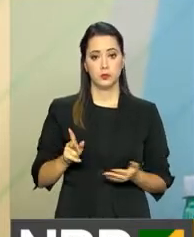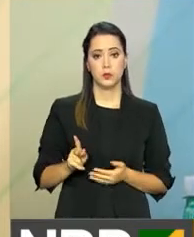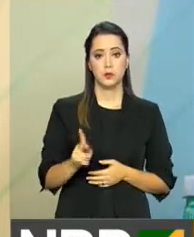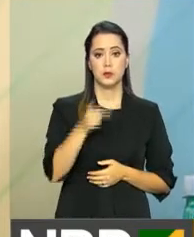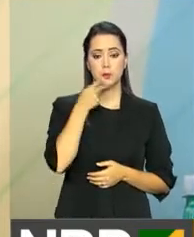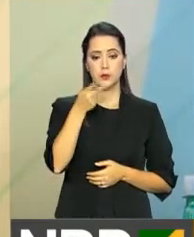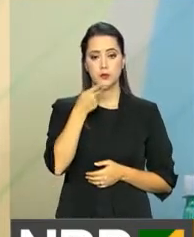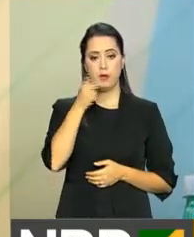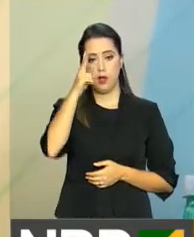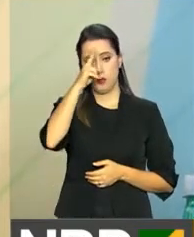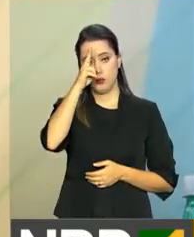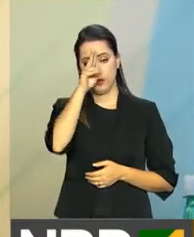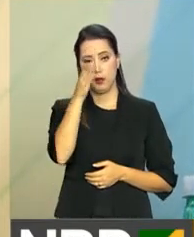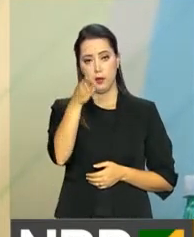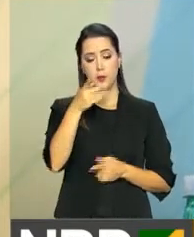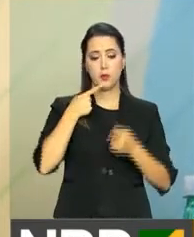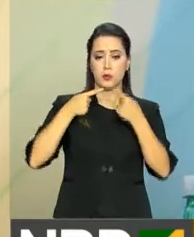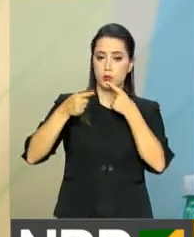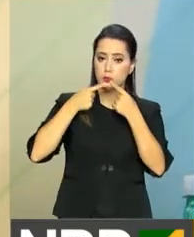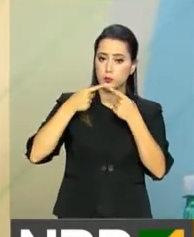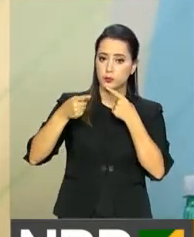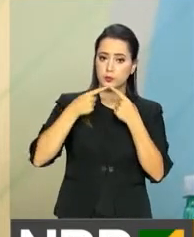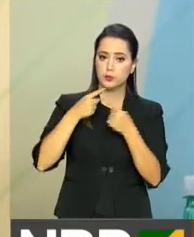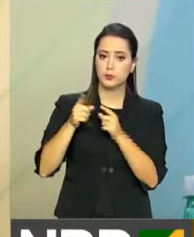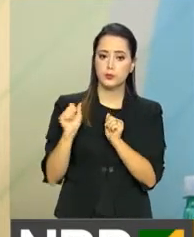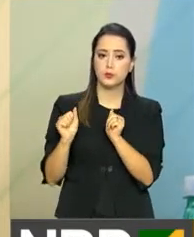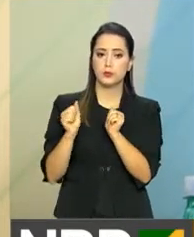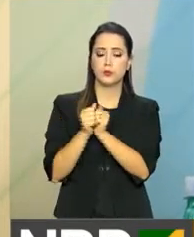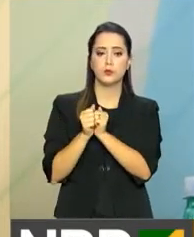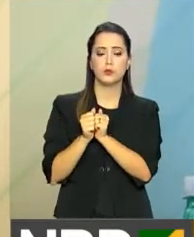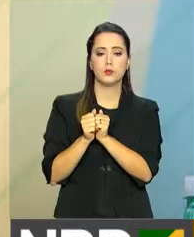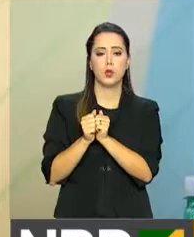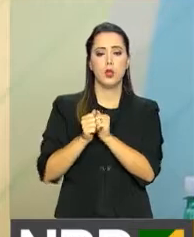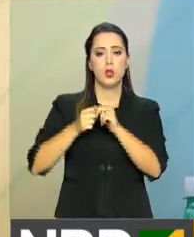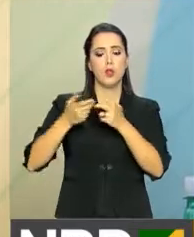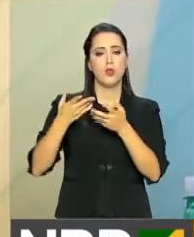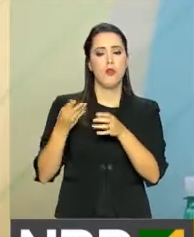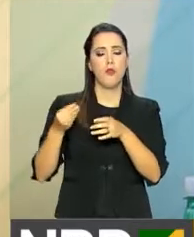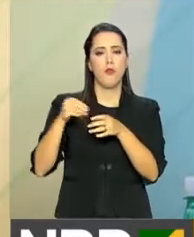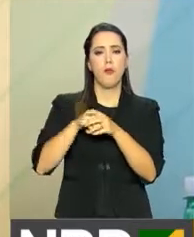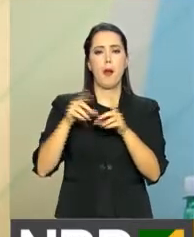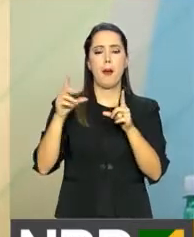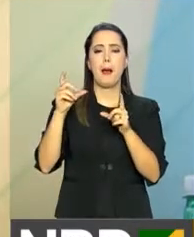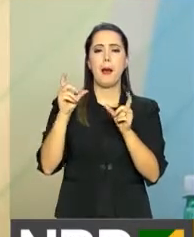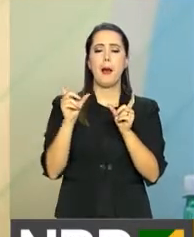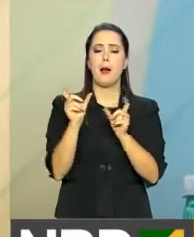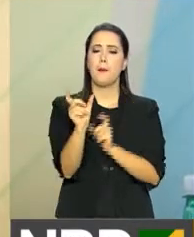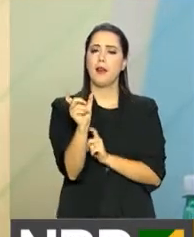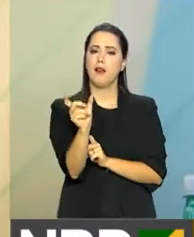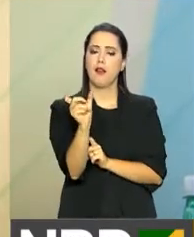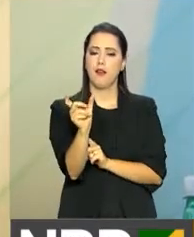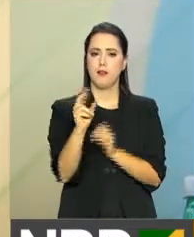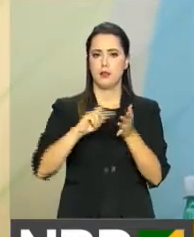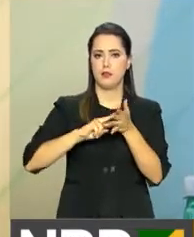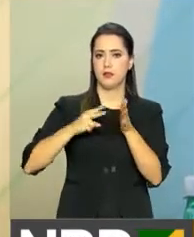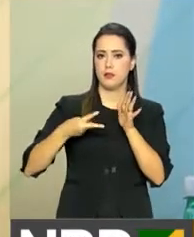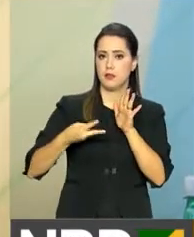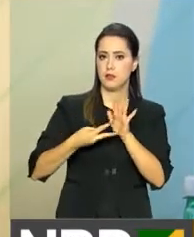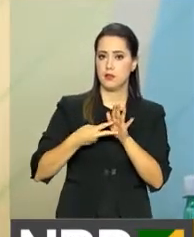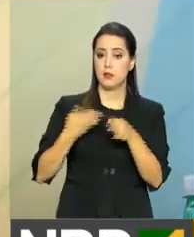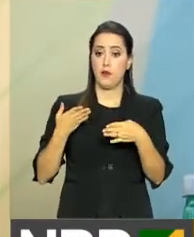recordo que o diálogo não é vem do grego dia ou través e logo a palavra